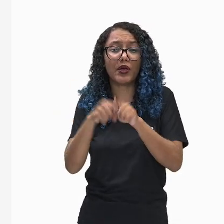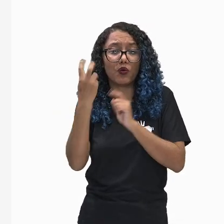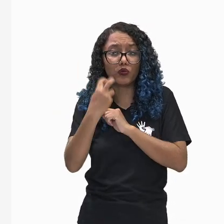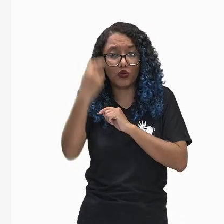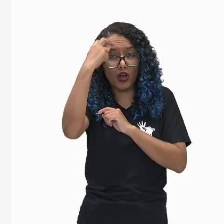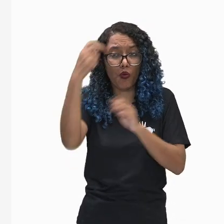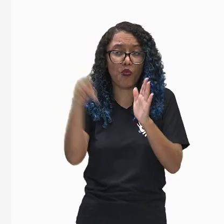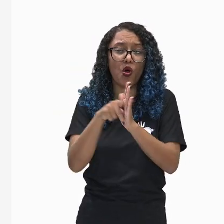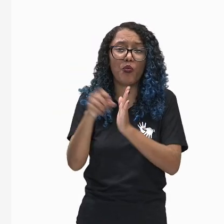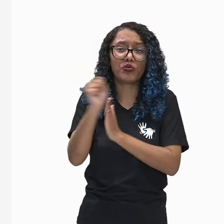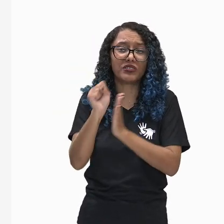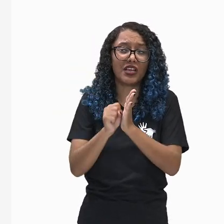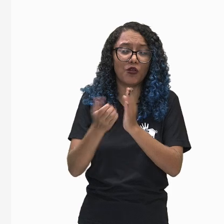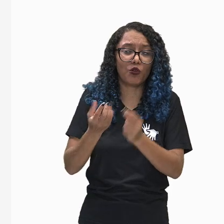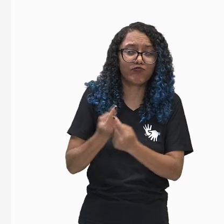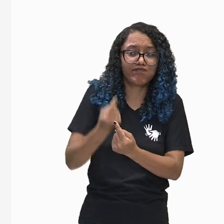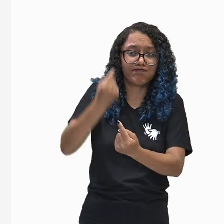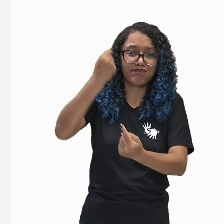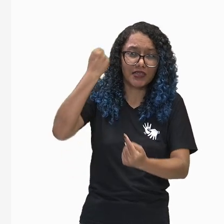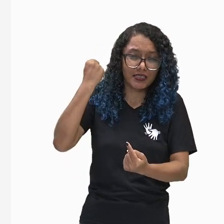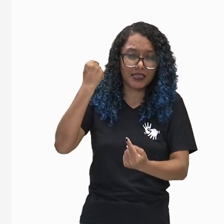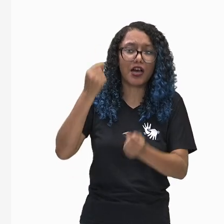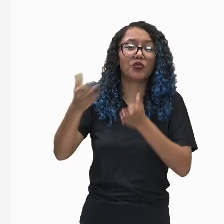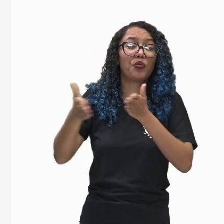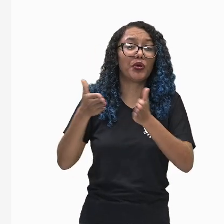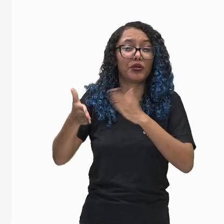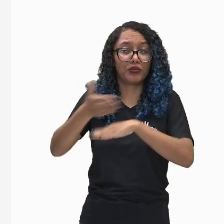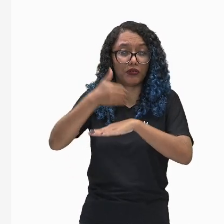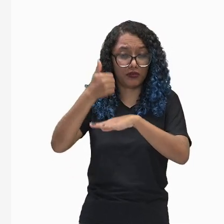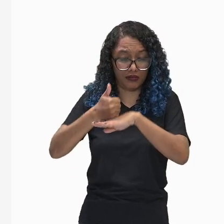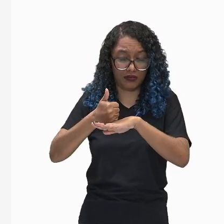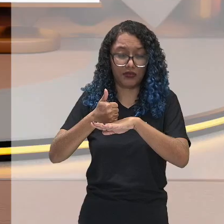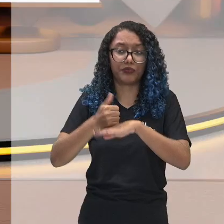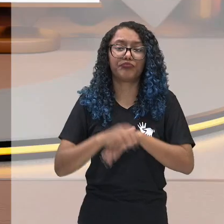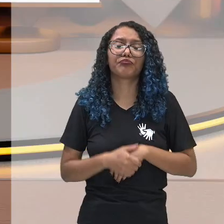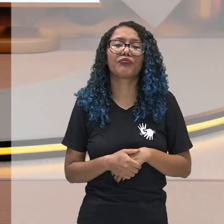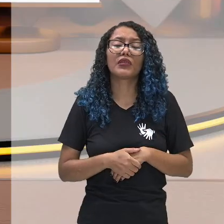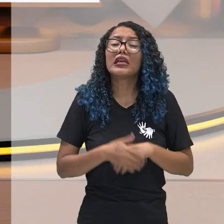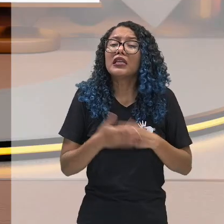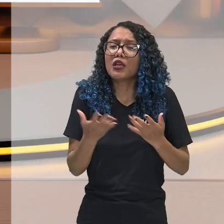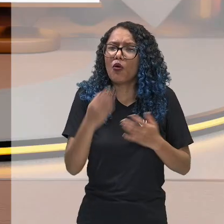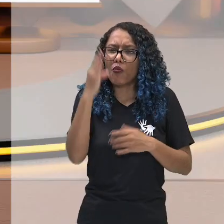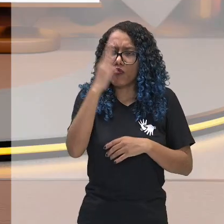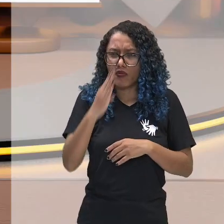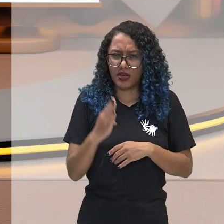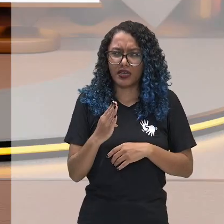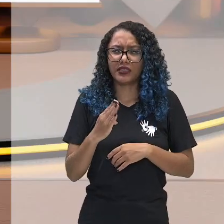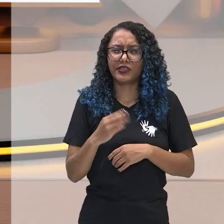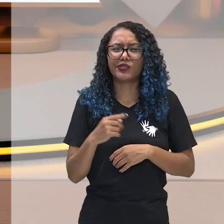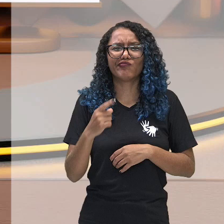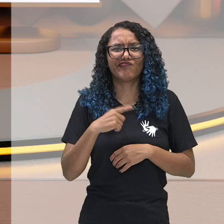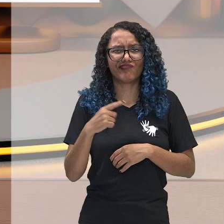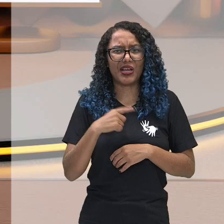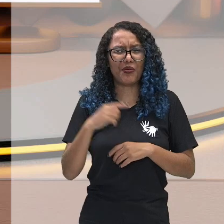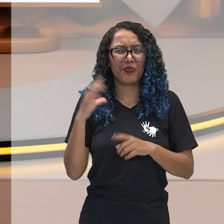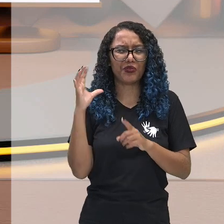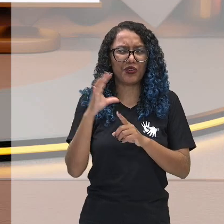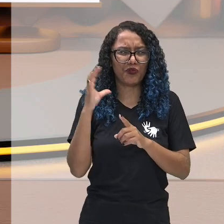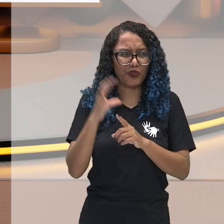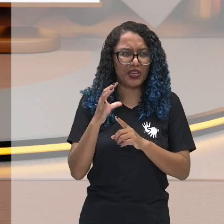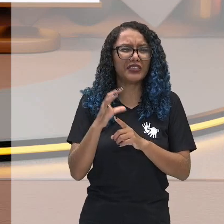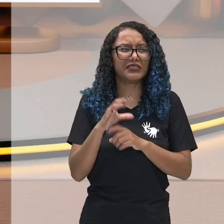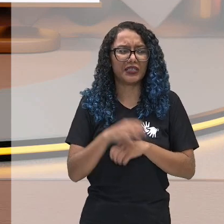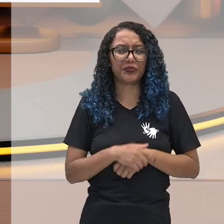gente? O Brasil é um país de herança muito forte ali do sistema escravocrata, tá,